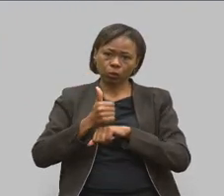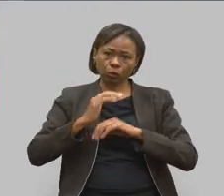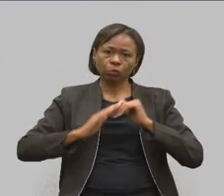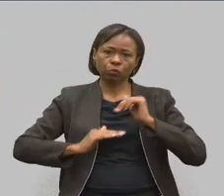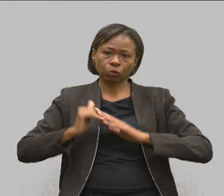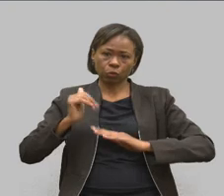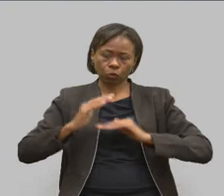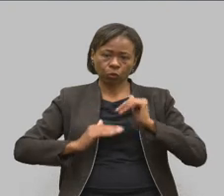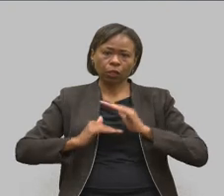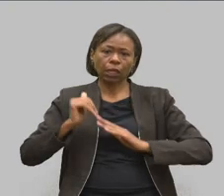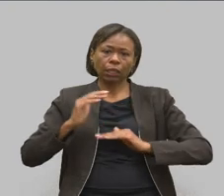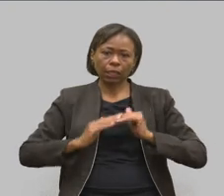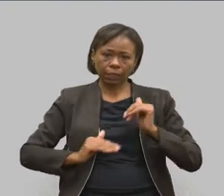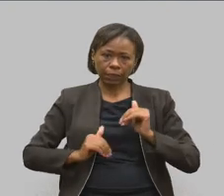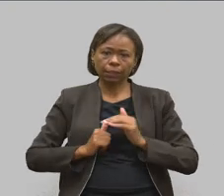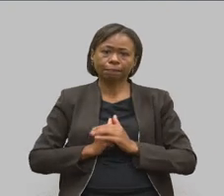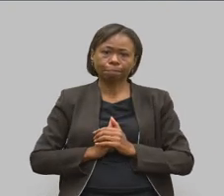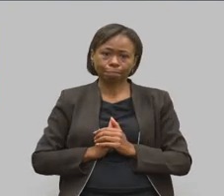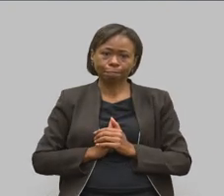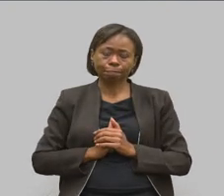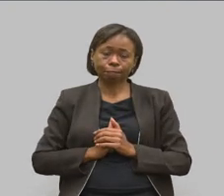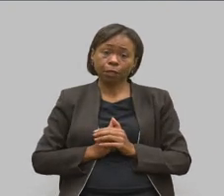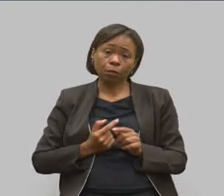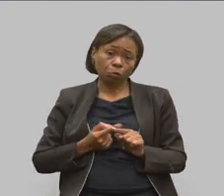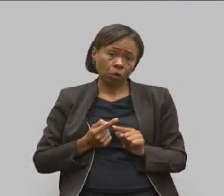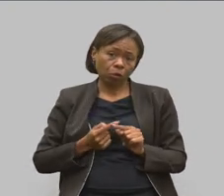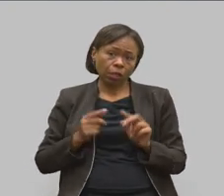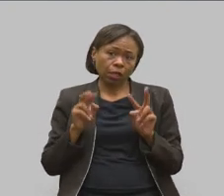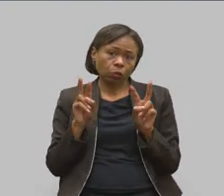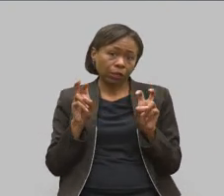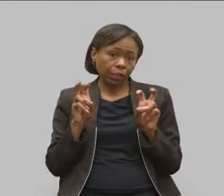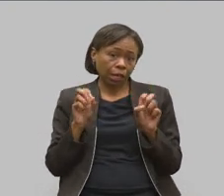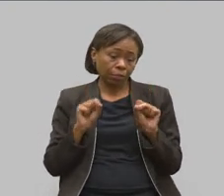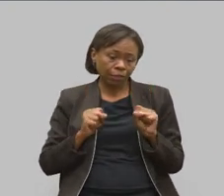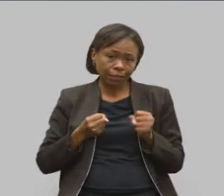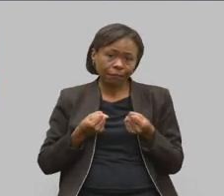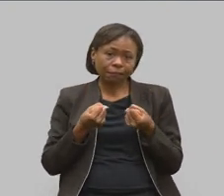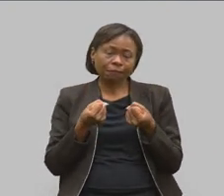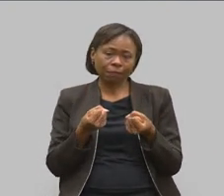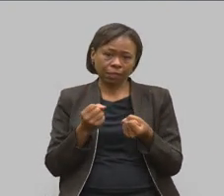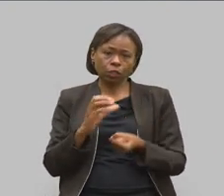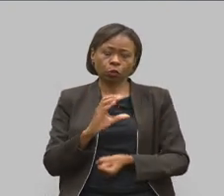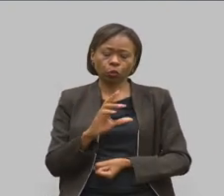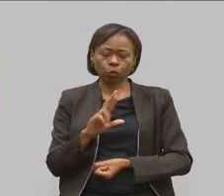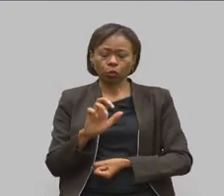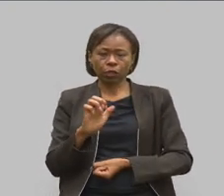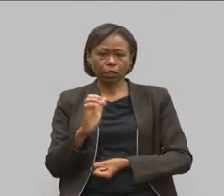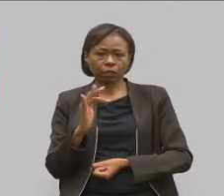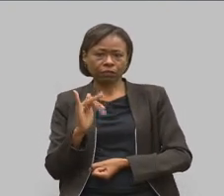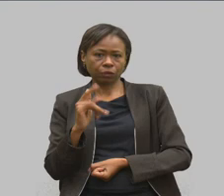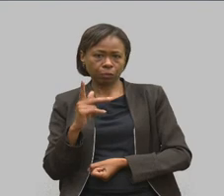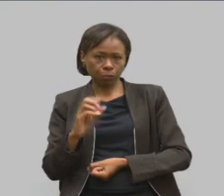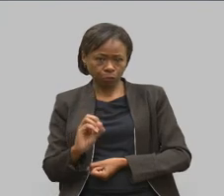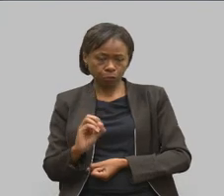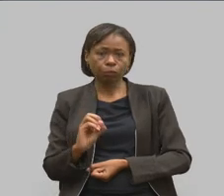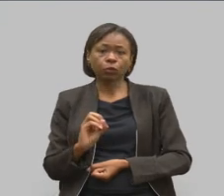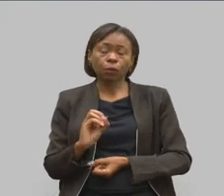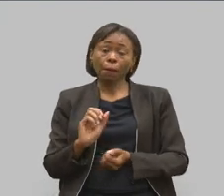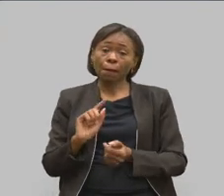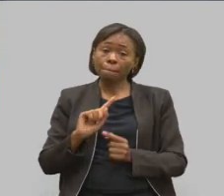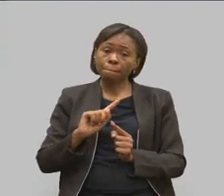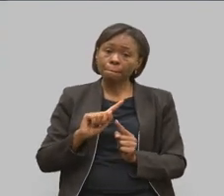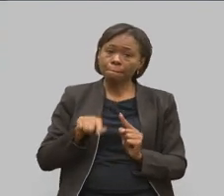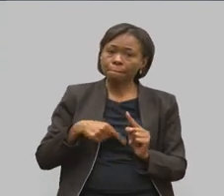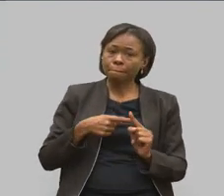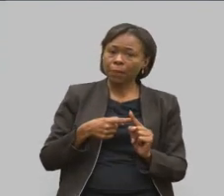um um um tema eh de Defesa do Crefito eh junto eh